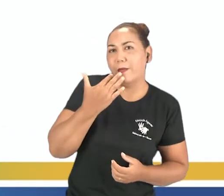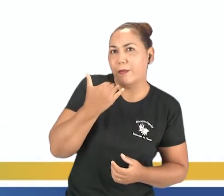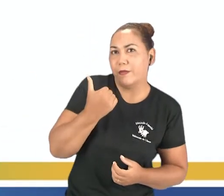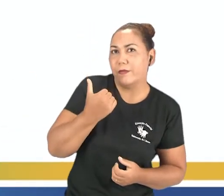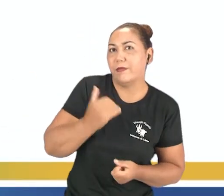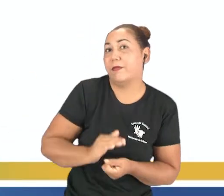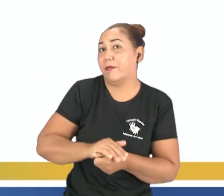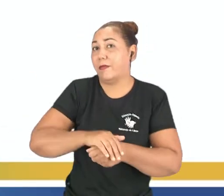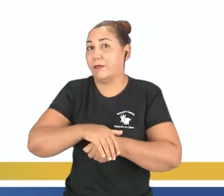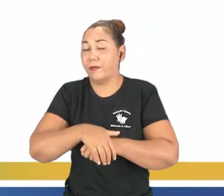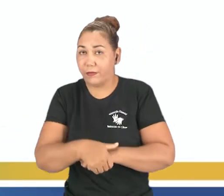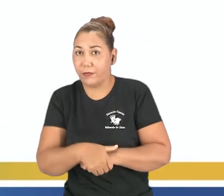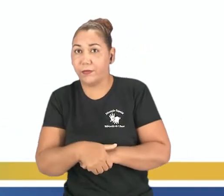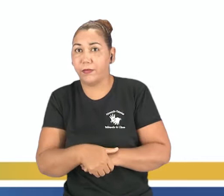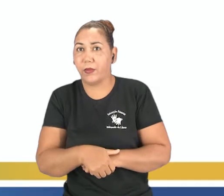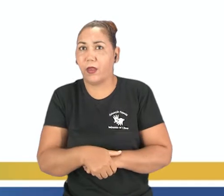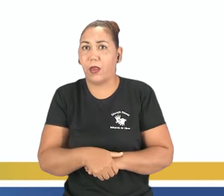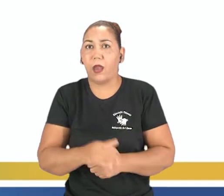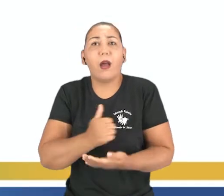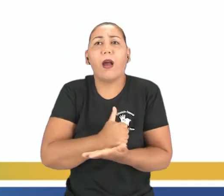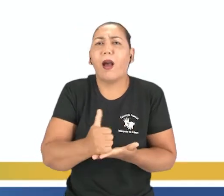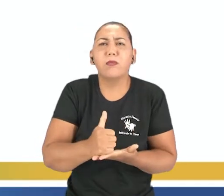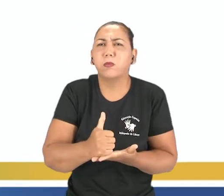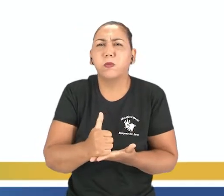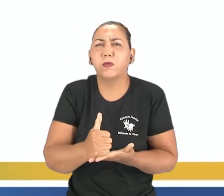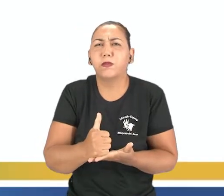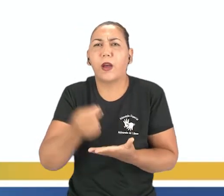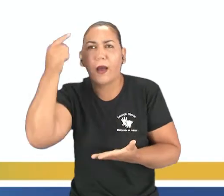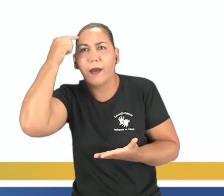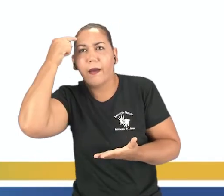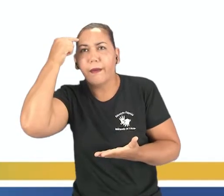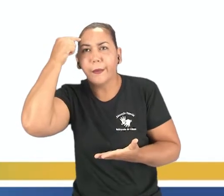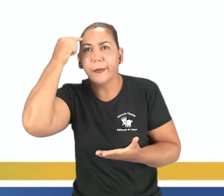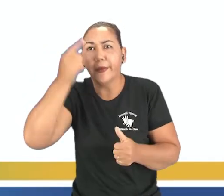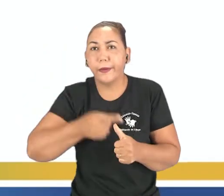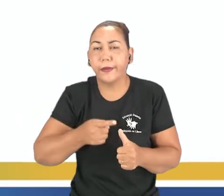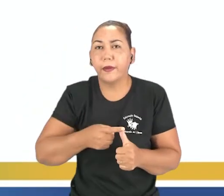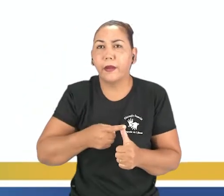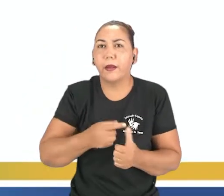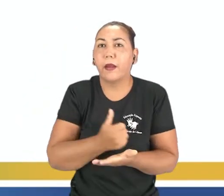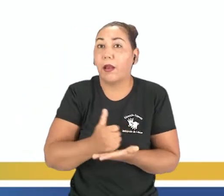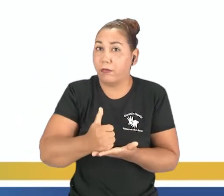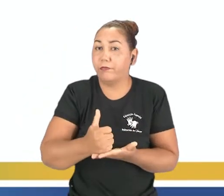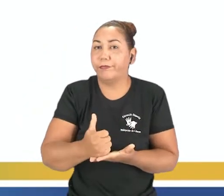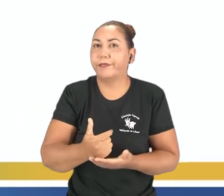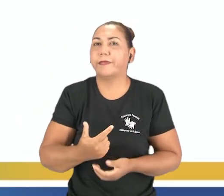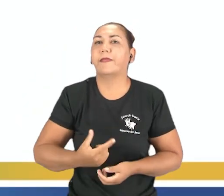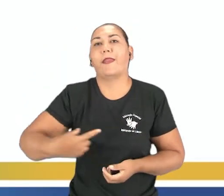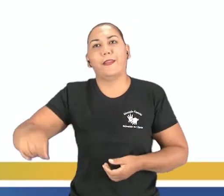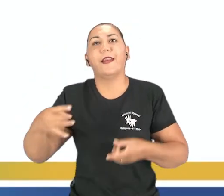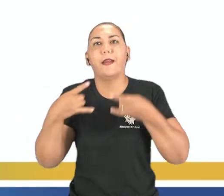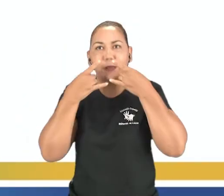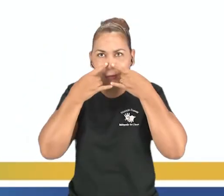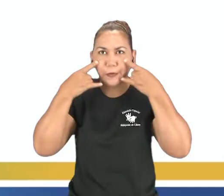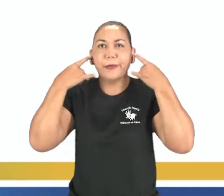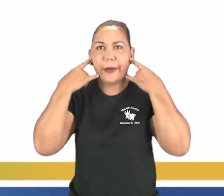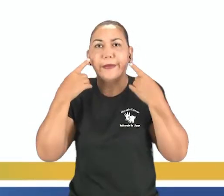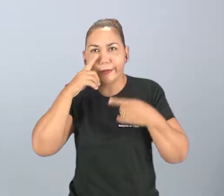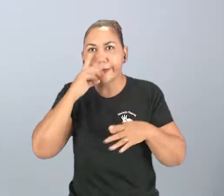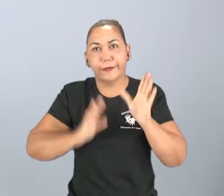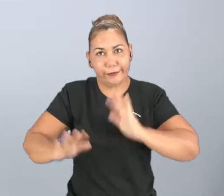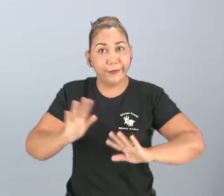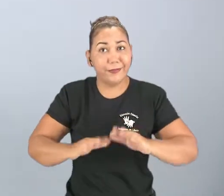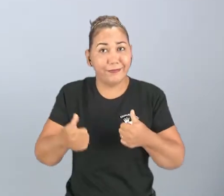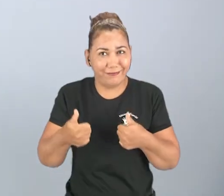que ação está sendo desenvolvida? É o nosso primeiro pensamento. A ação de sair, né? Com máscaras e todo cuidado, tá? A ação